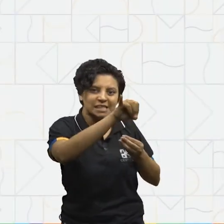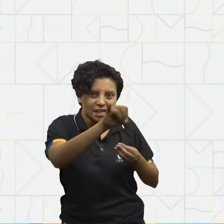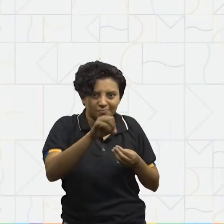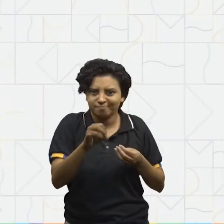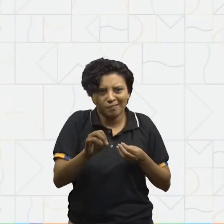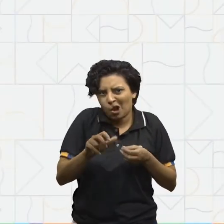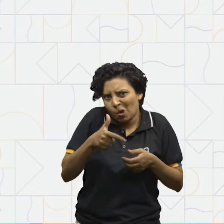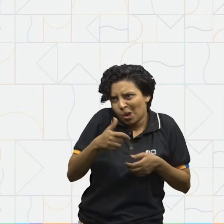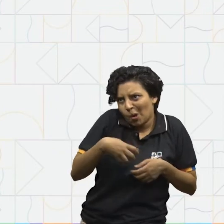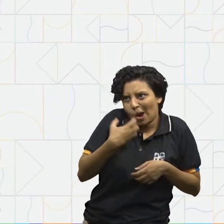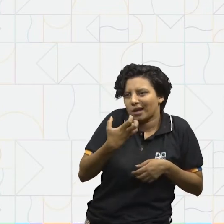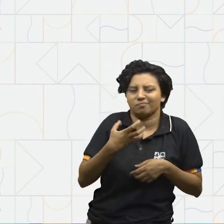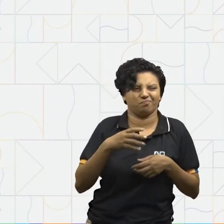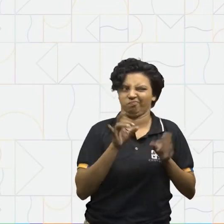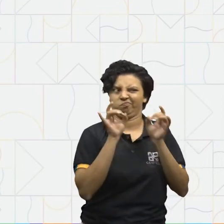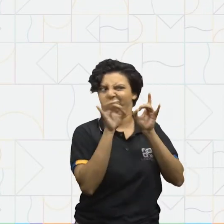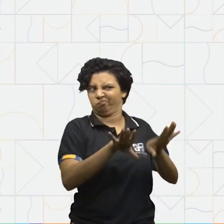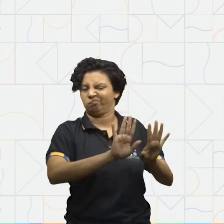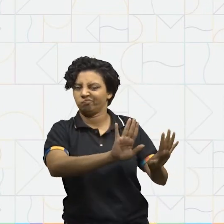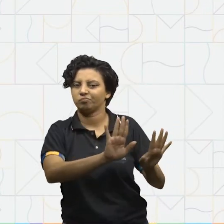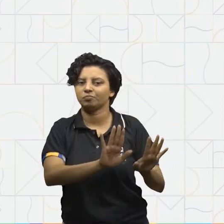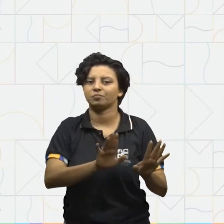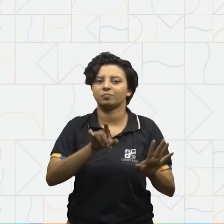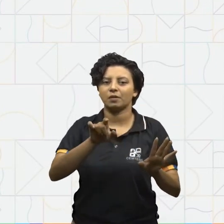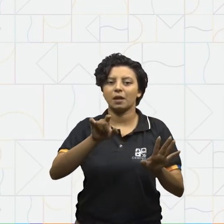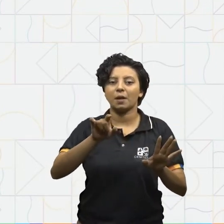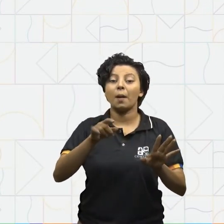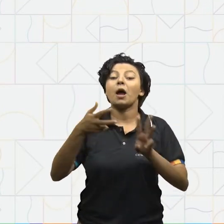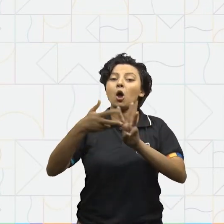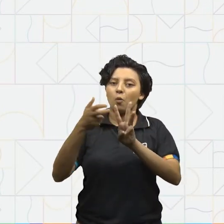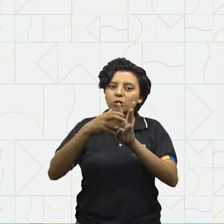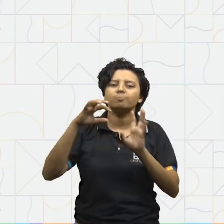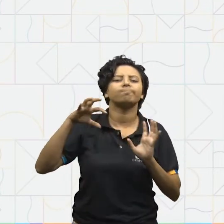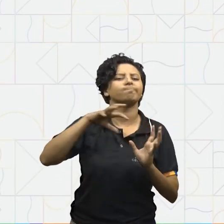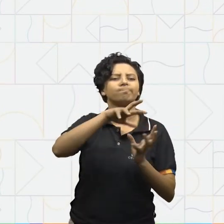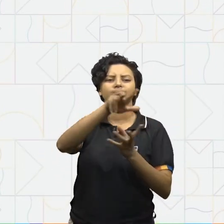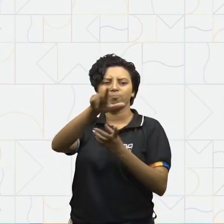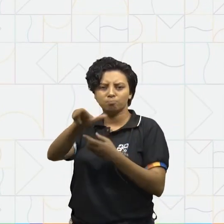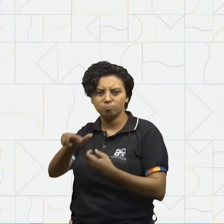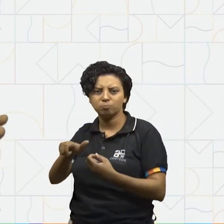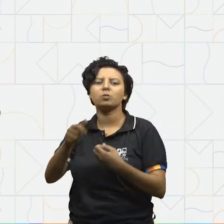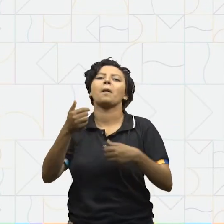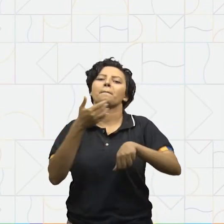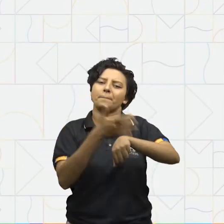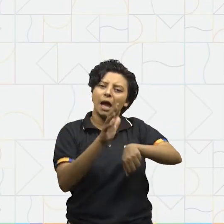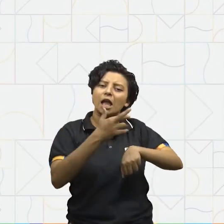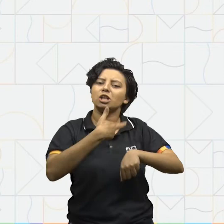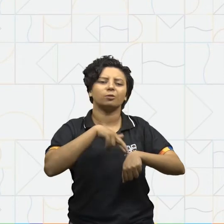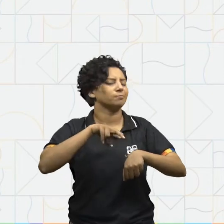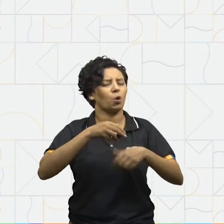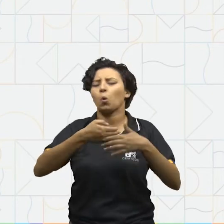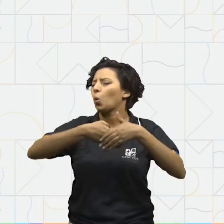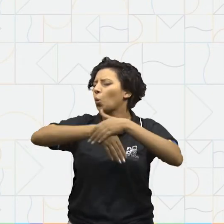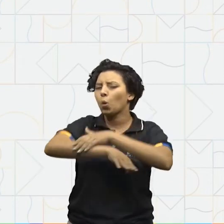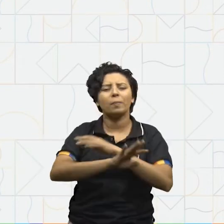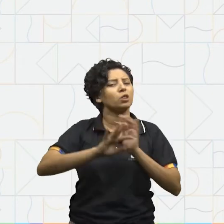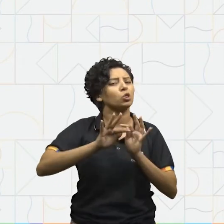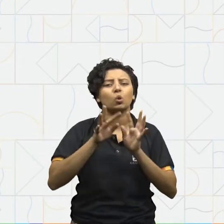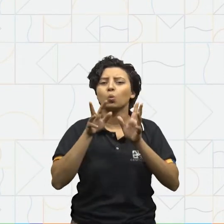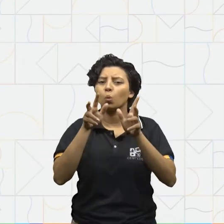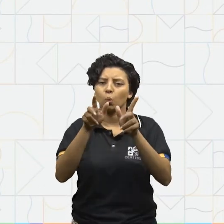esses indígenas ao redor do mundo, a religiosidade faz parte de cada gesto, de cada costume dos povos